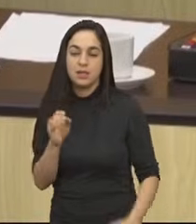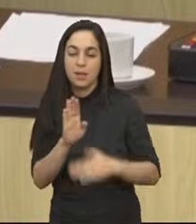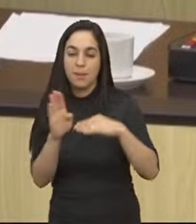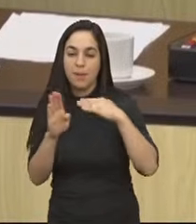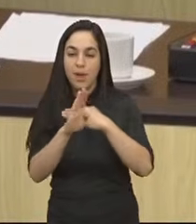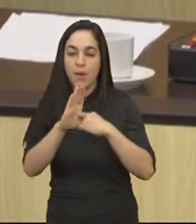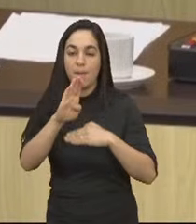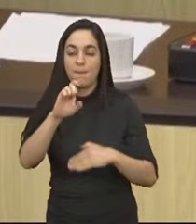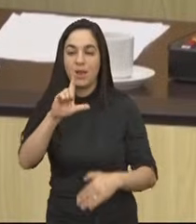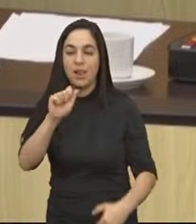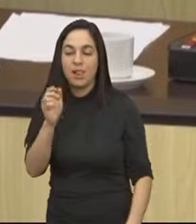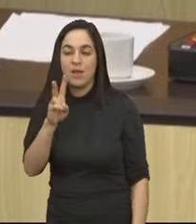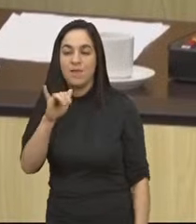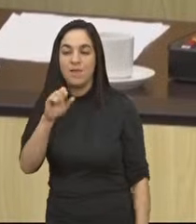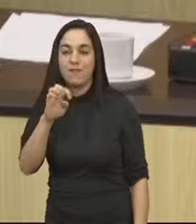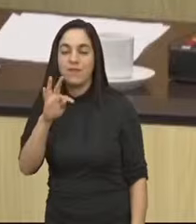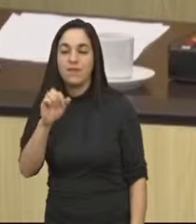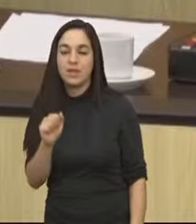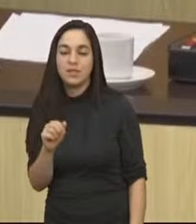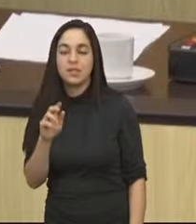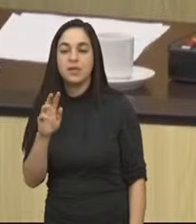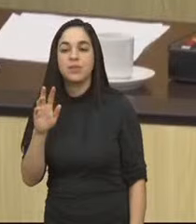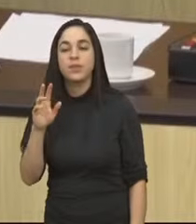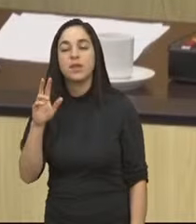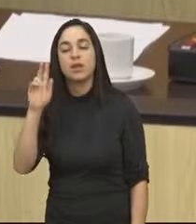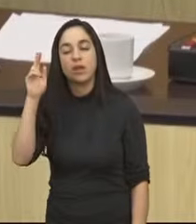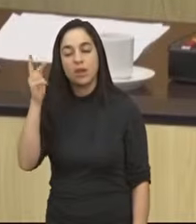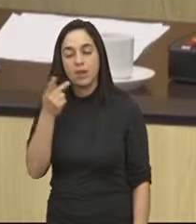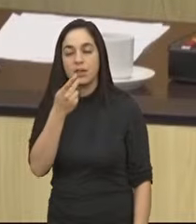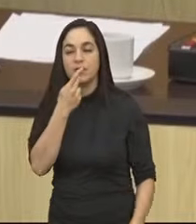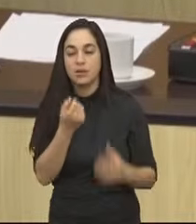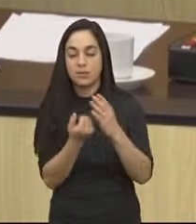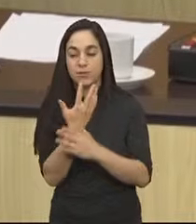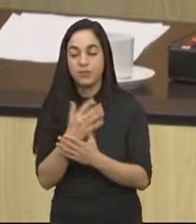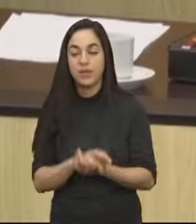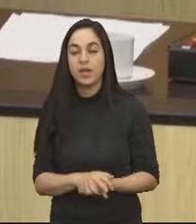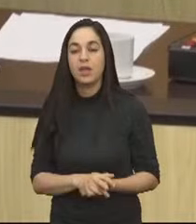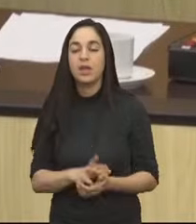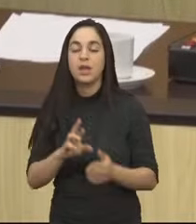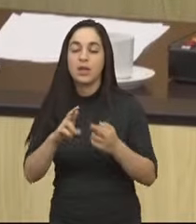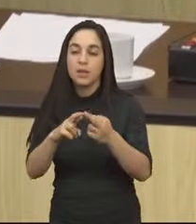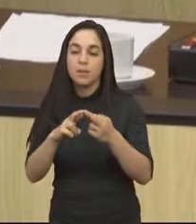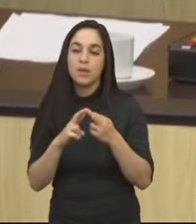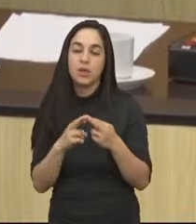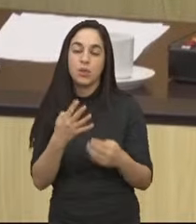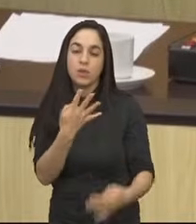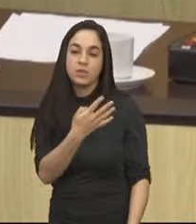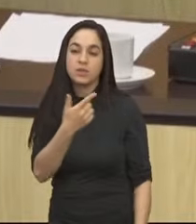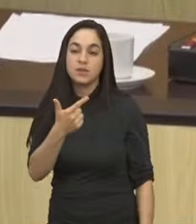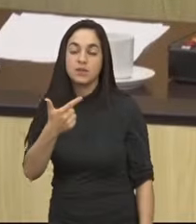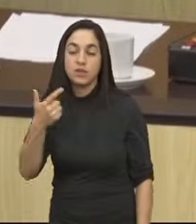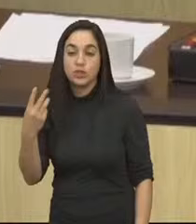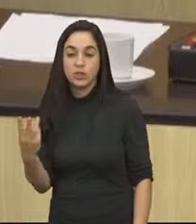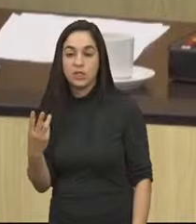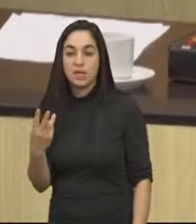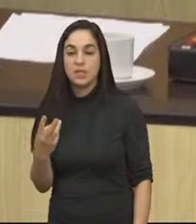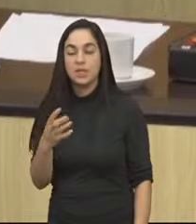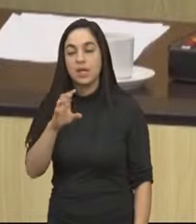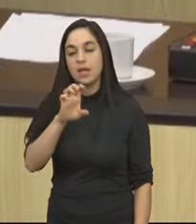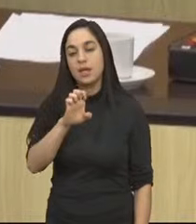Autoria, vereador Hernani Barreto. Requerimento 423, a EDP,